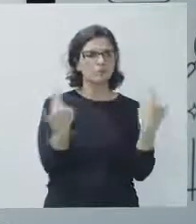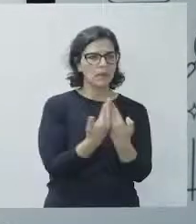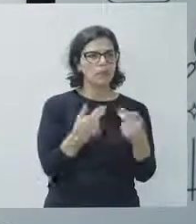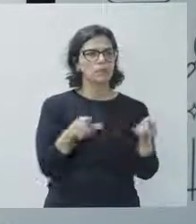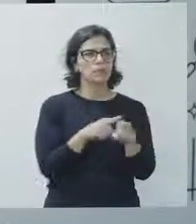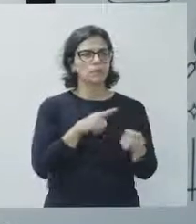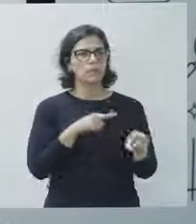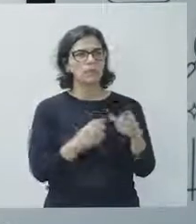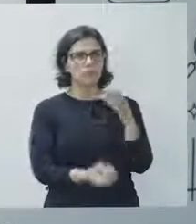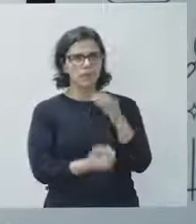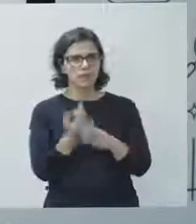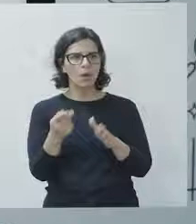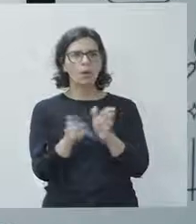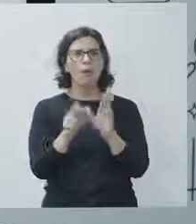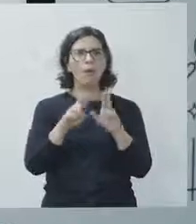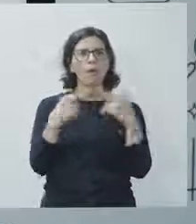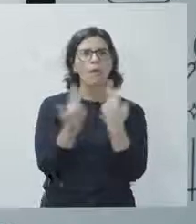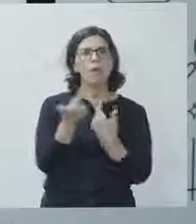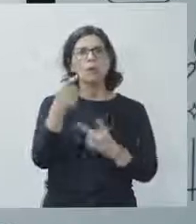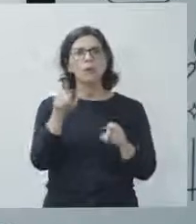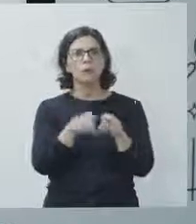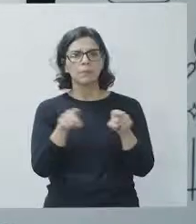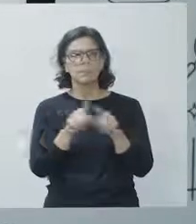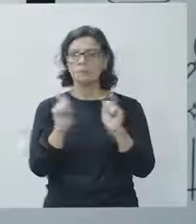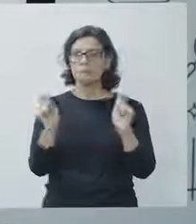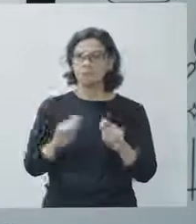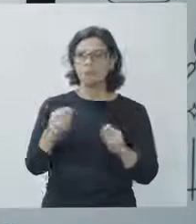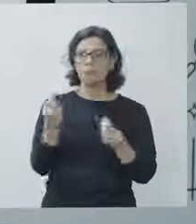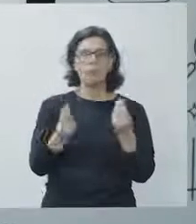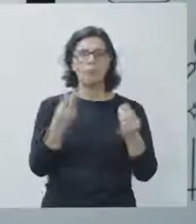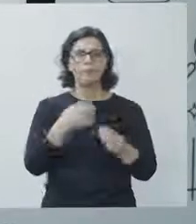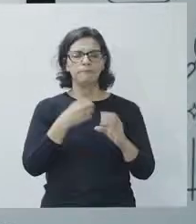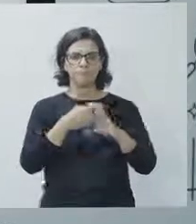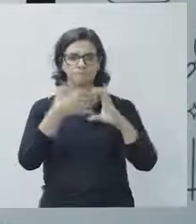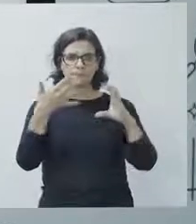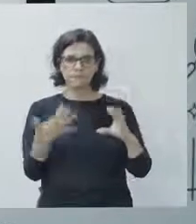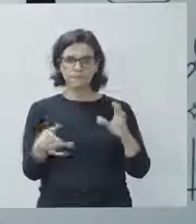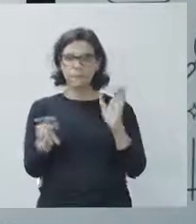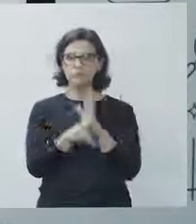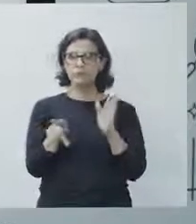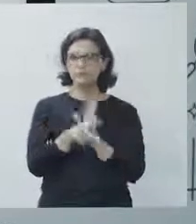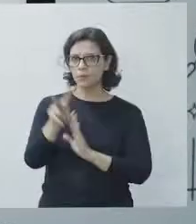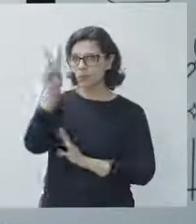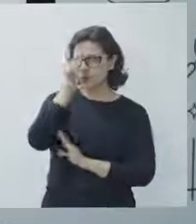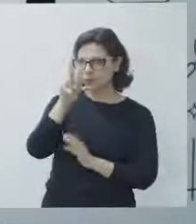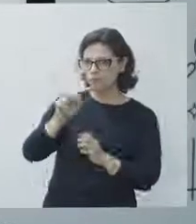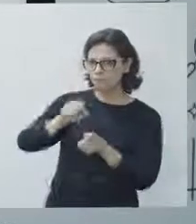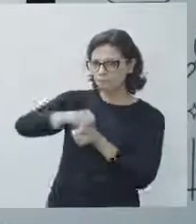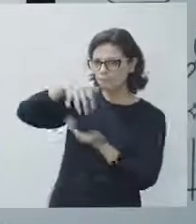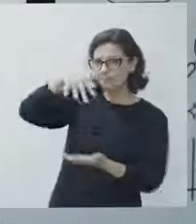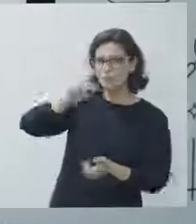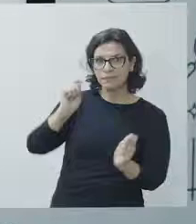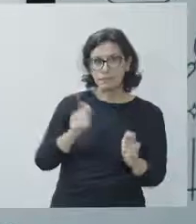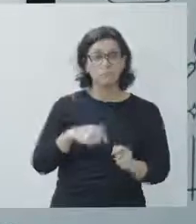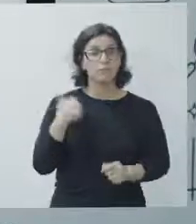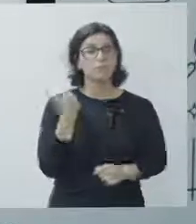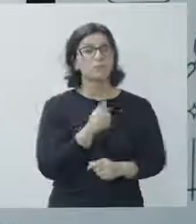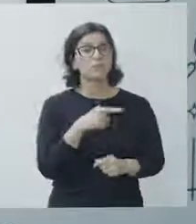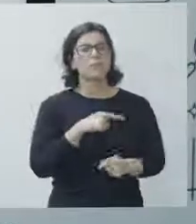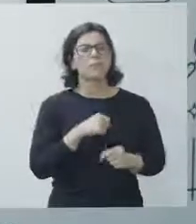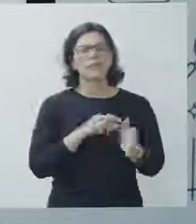A criação de outros reinos é também uma outra característica. E nós temos, assim,